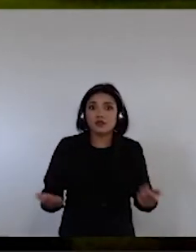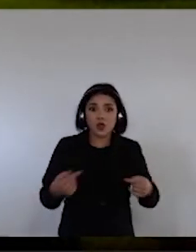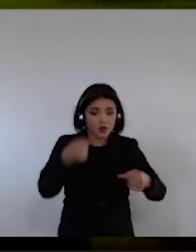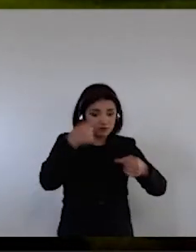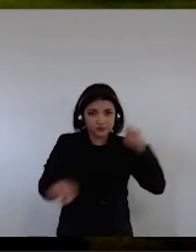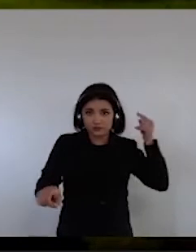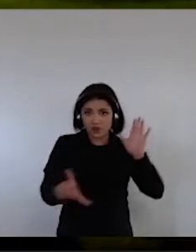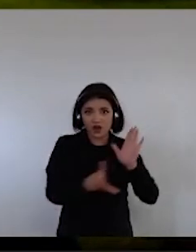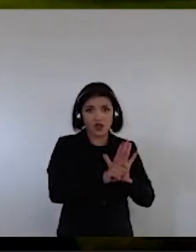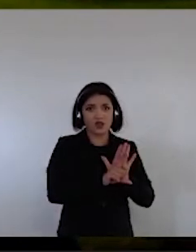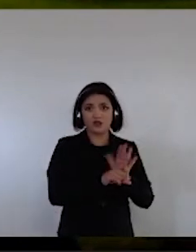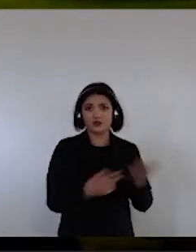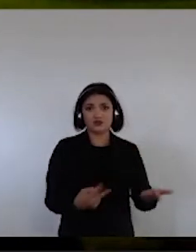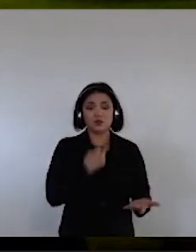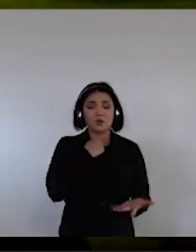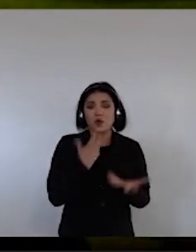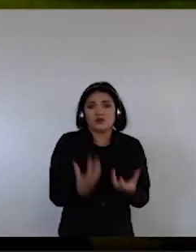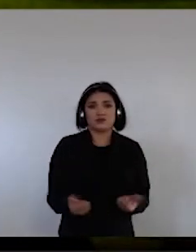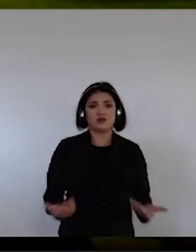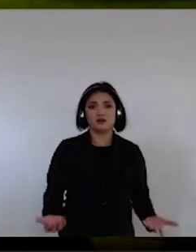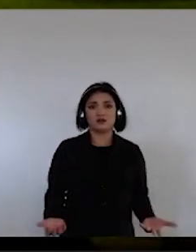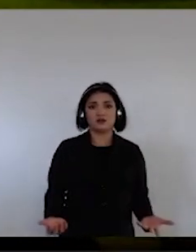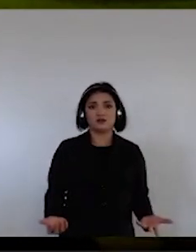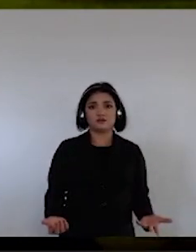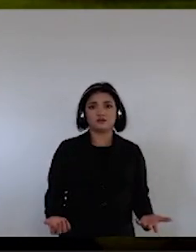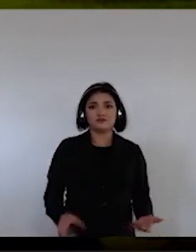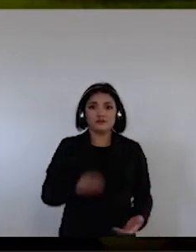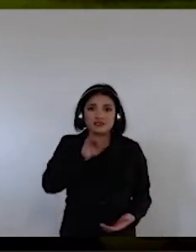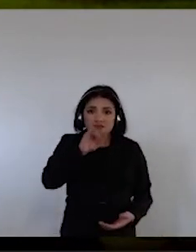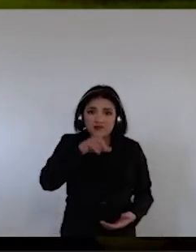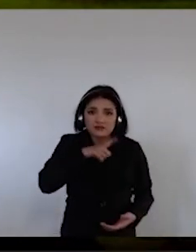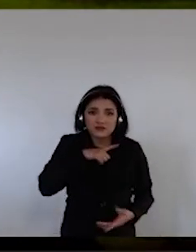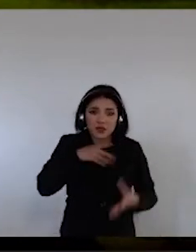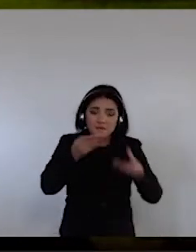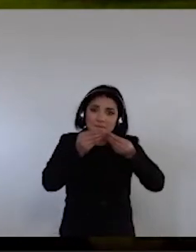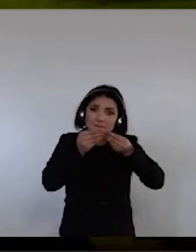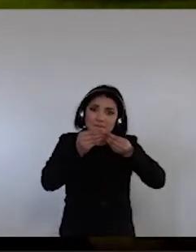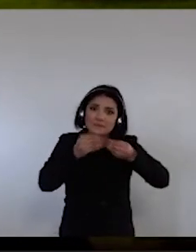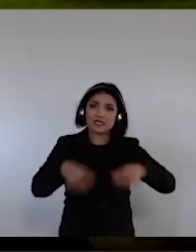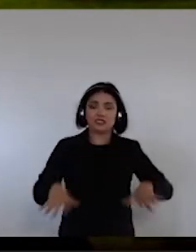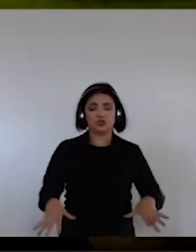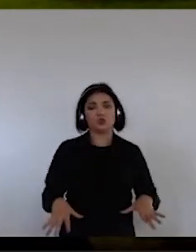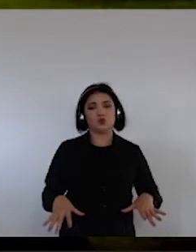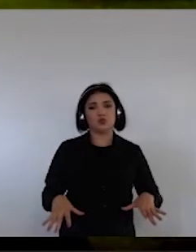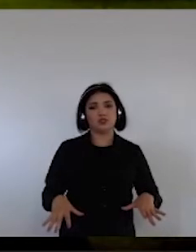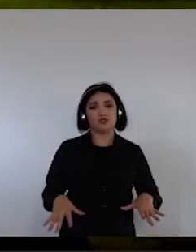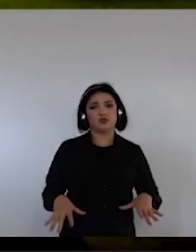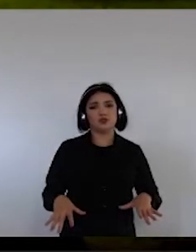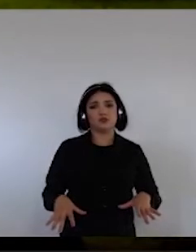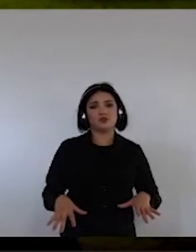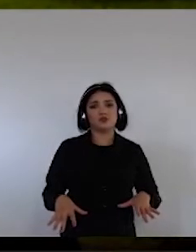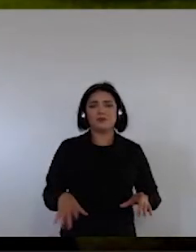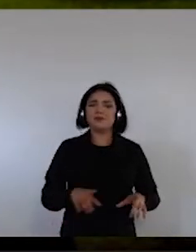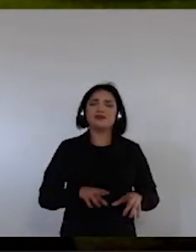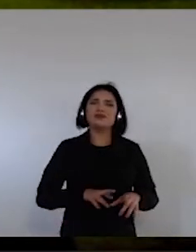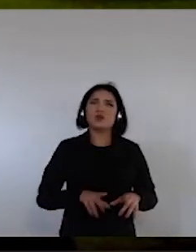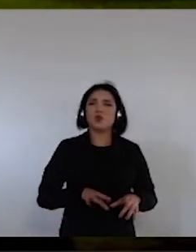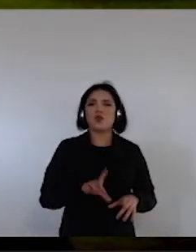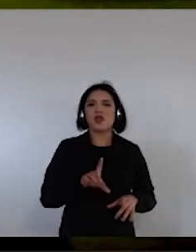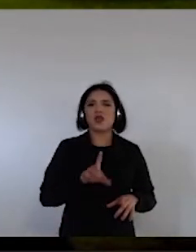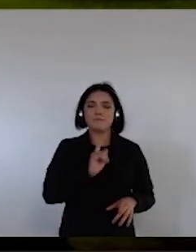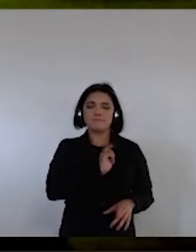continua mesmo sem o voto vista. Então, isso é uma coisa absolutamente clara, absolutamente democrática,